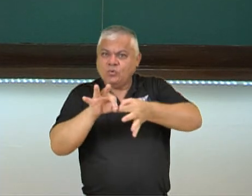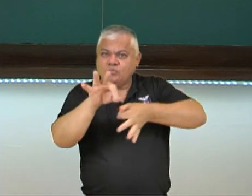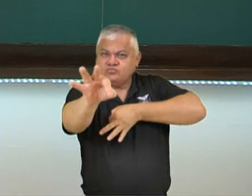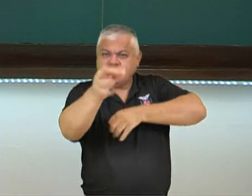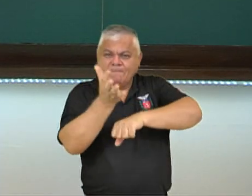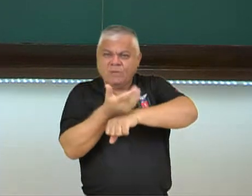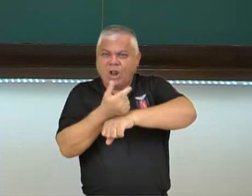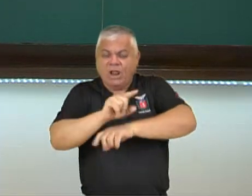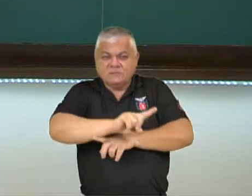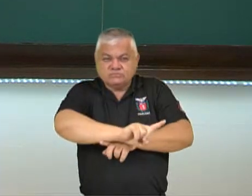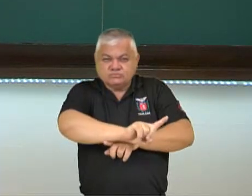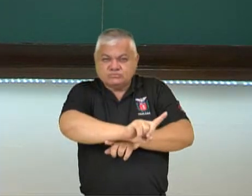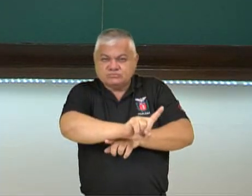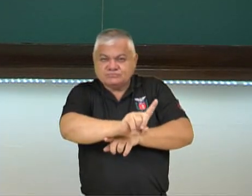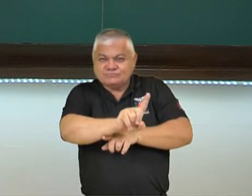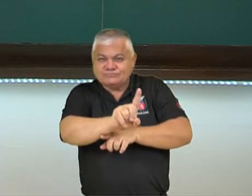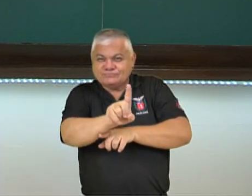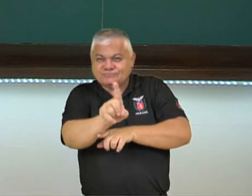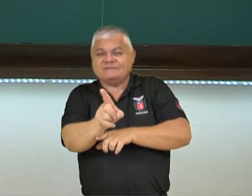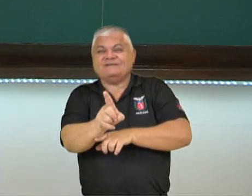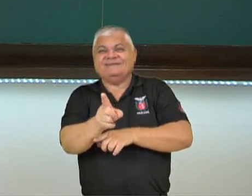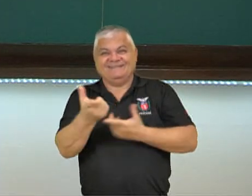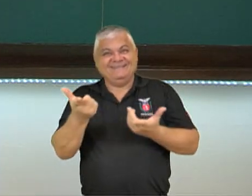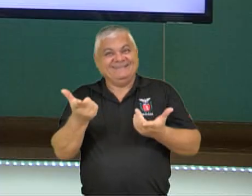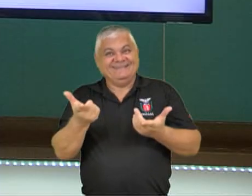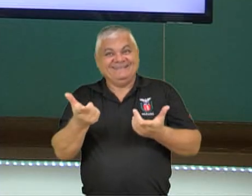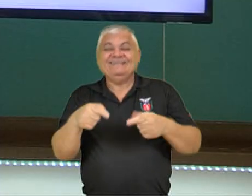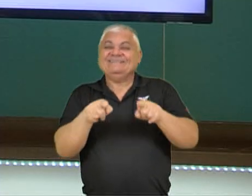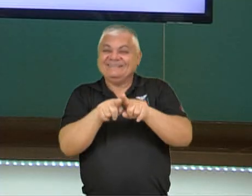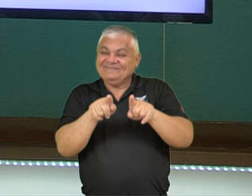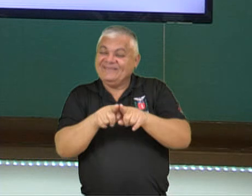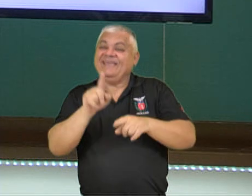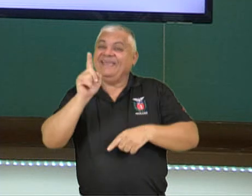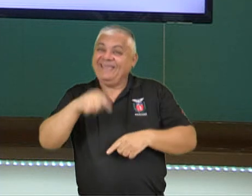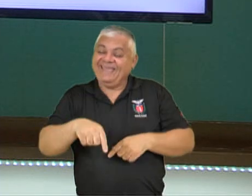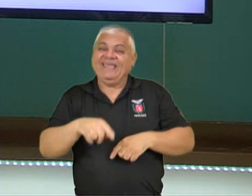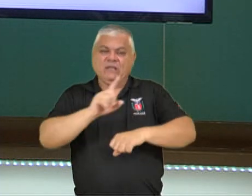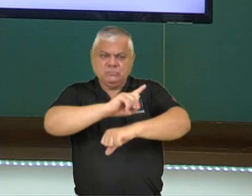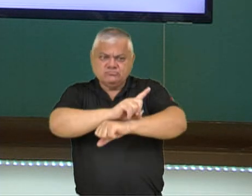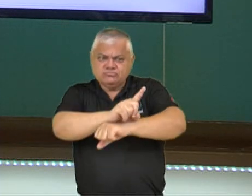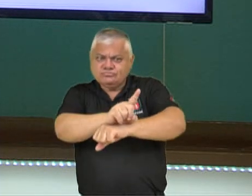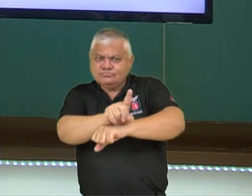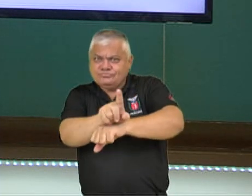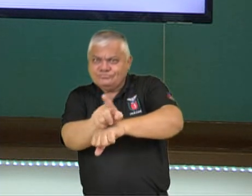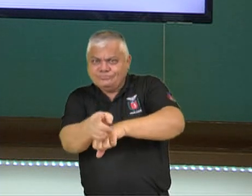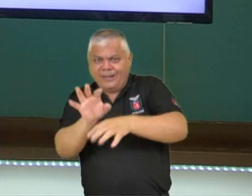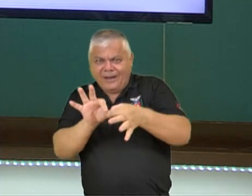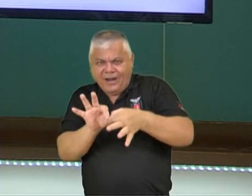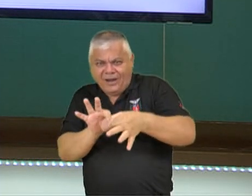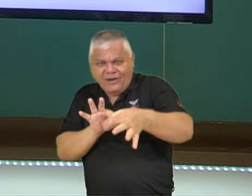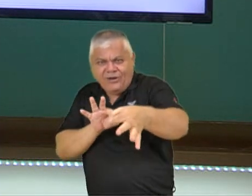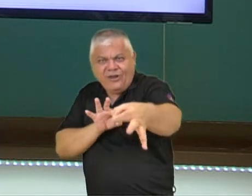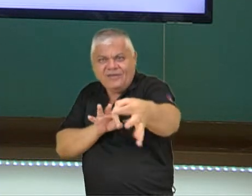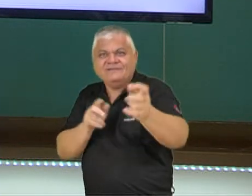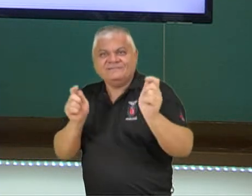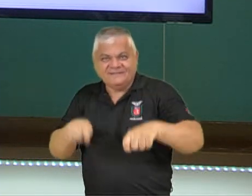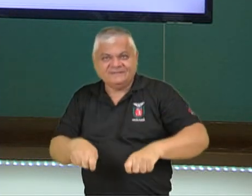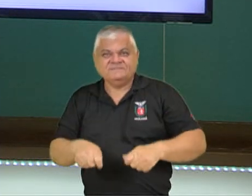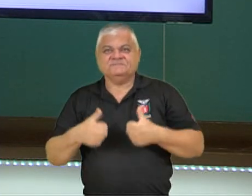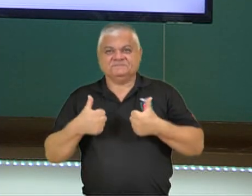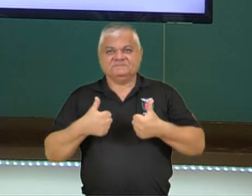do deslocamento. No caso, se você for lembrar, né, a velocidade, a definição dela é deslocamento dividido pelo tempo,